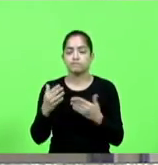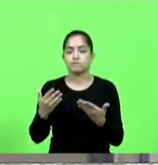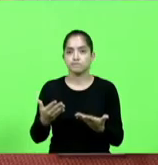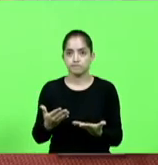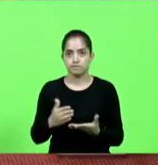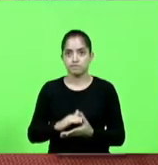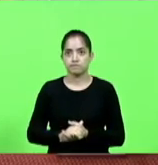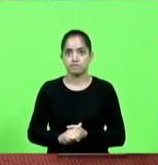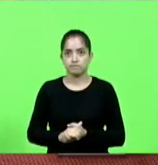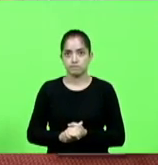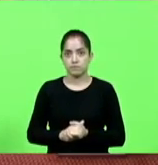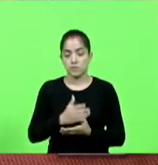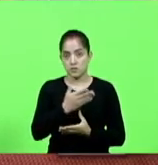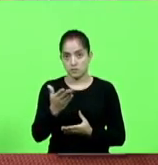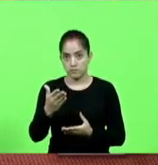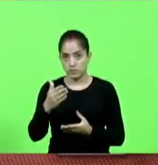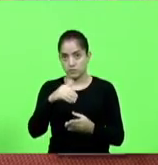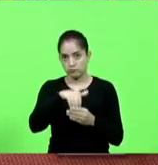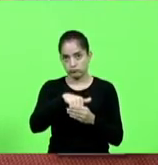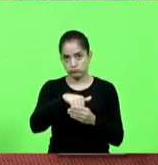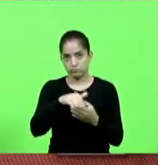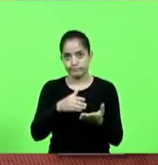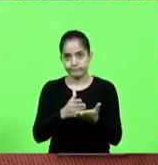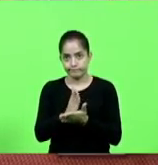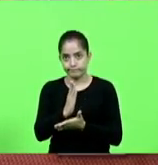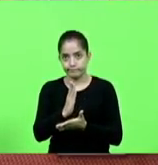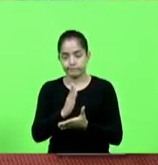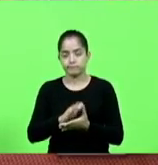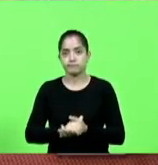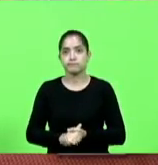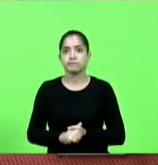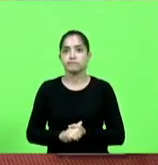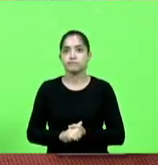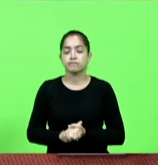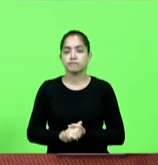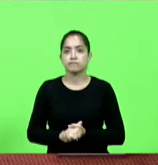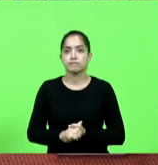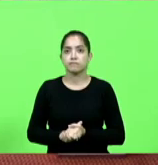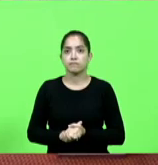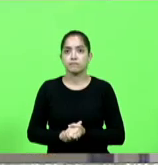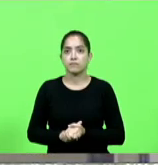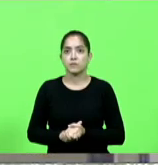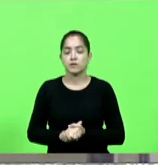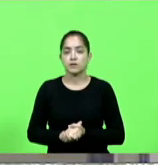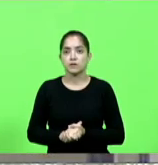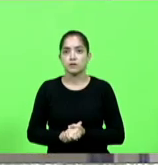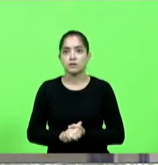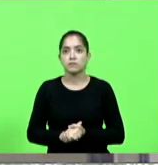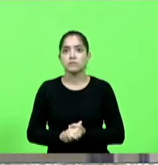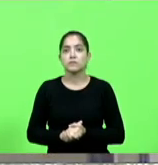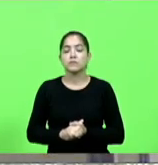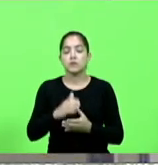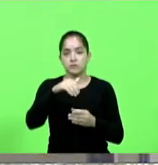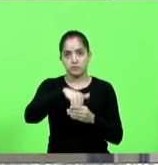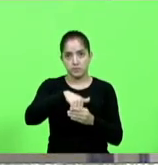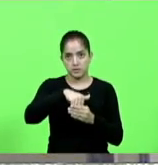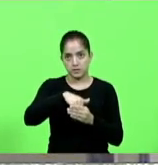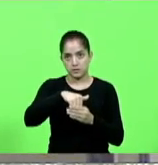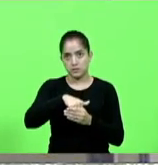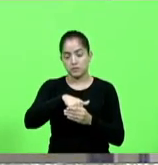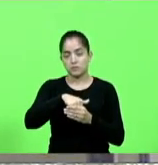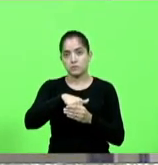providências. Deputados que aprovam, permaneçam como se encontra. Aprovado por unanimidade. Votação da redação final